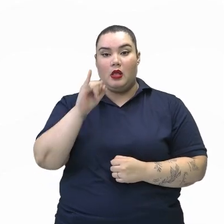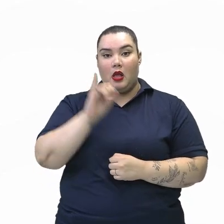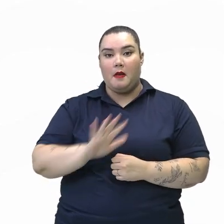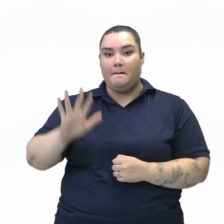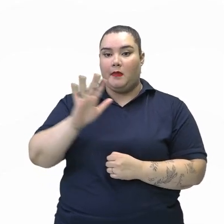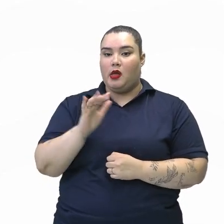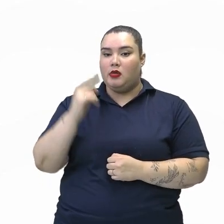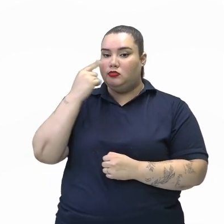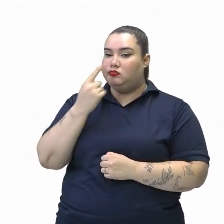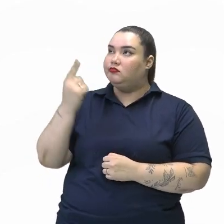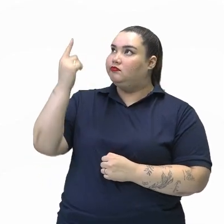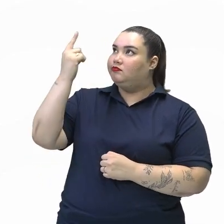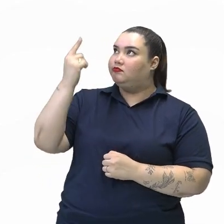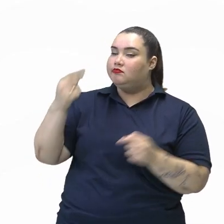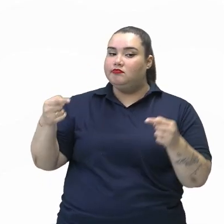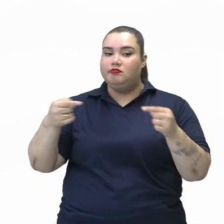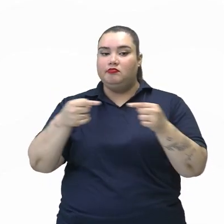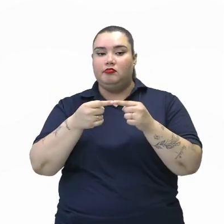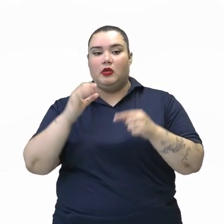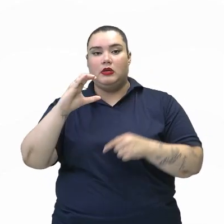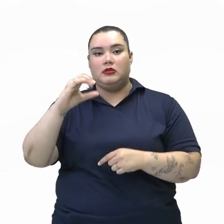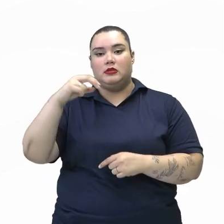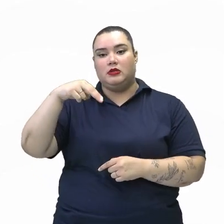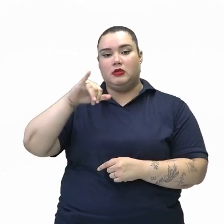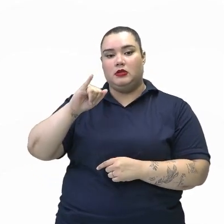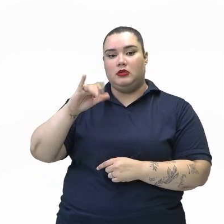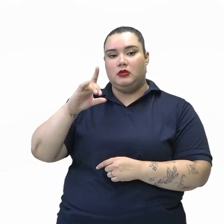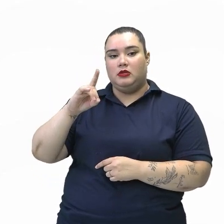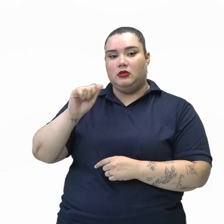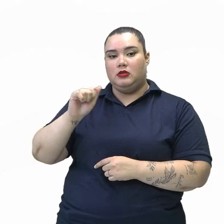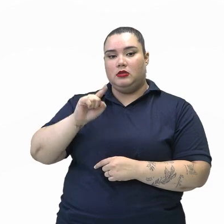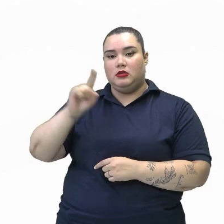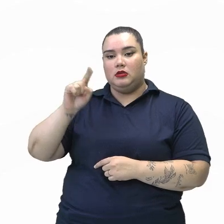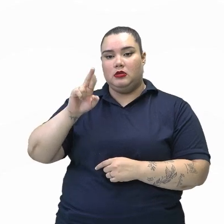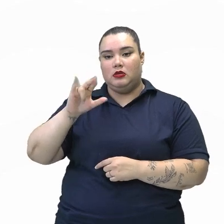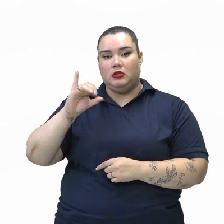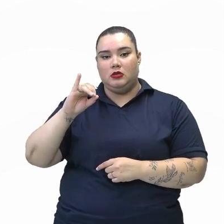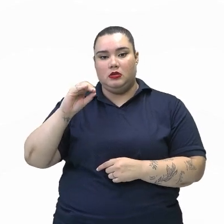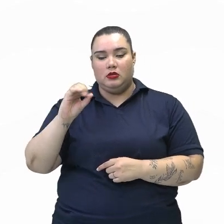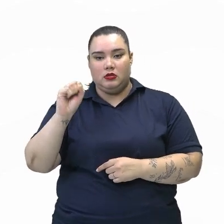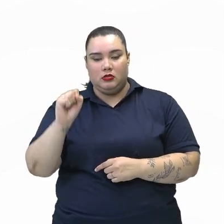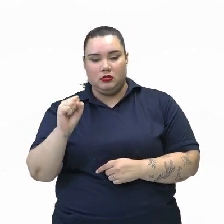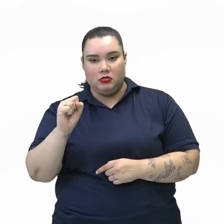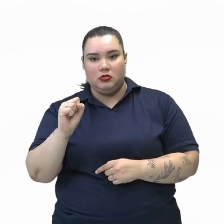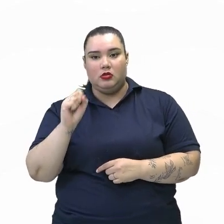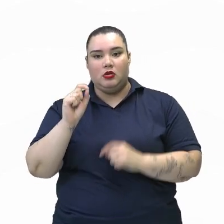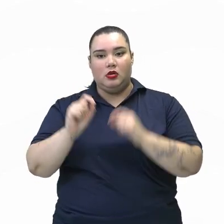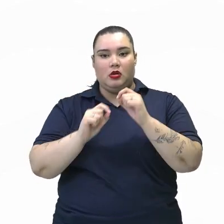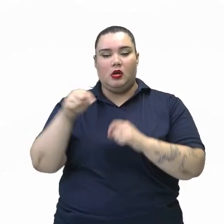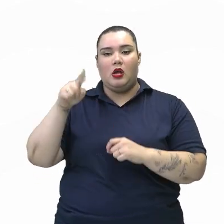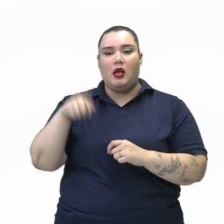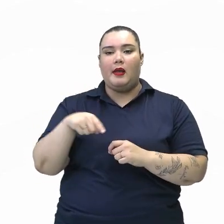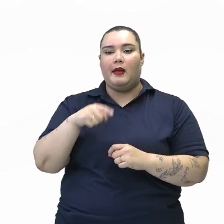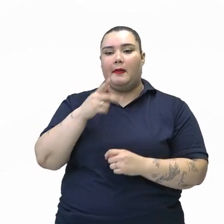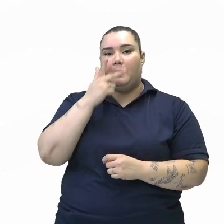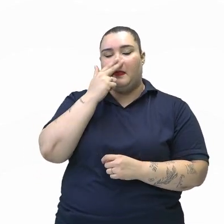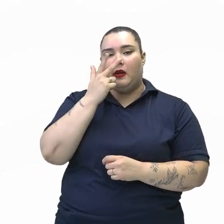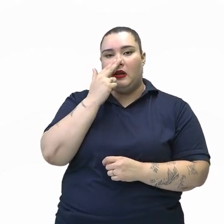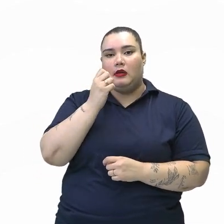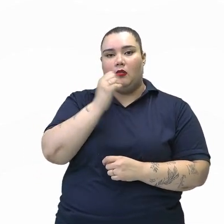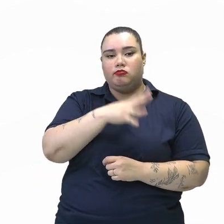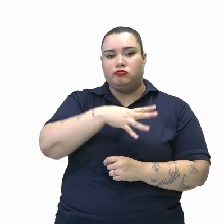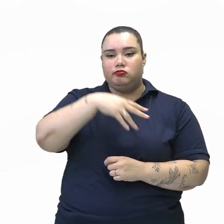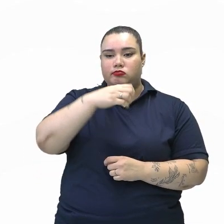imagem, exclusivamente, aí é a caravelha, né? Caravelha, que é uma medusa. Tá bom,